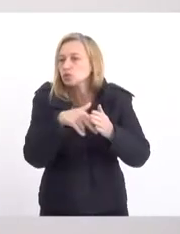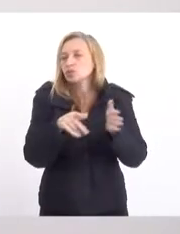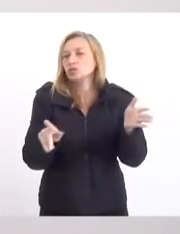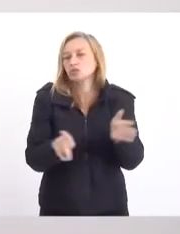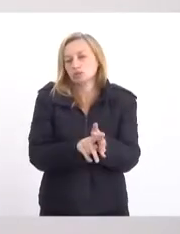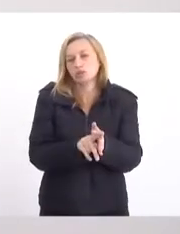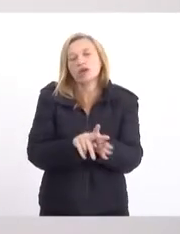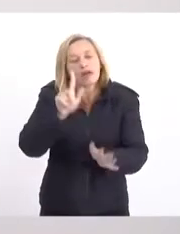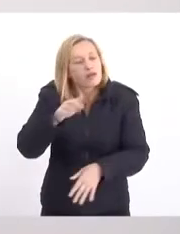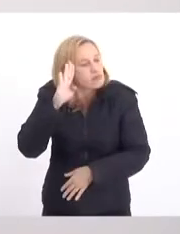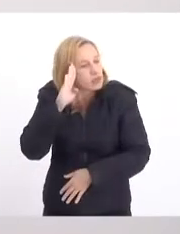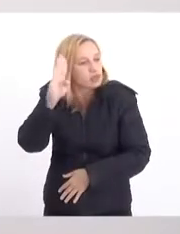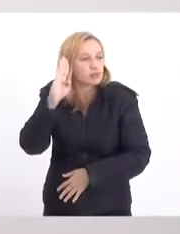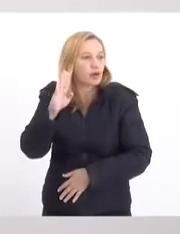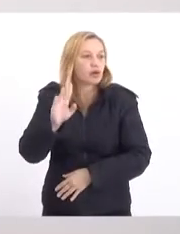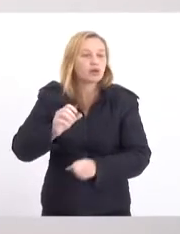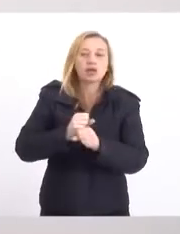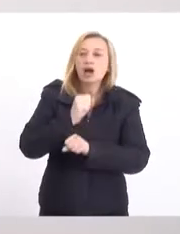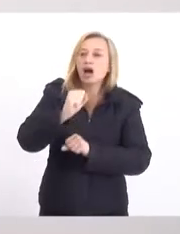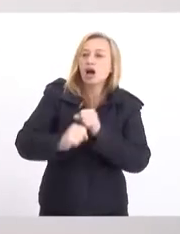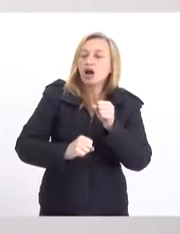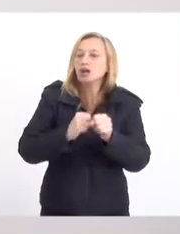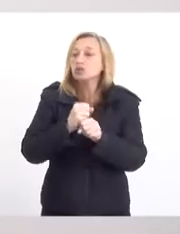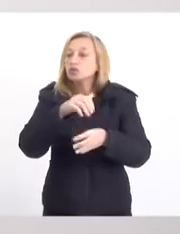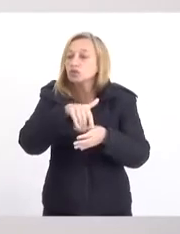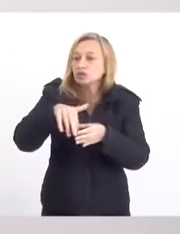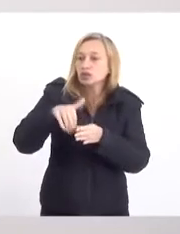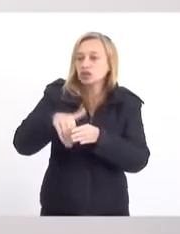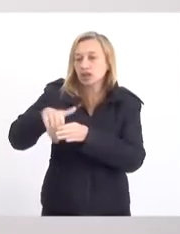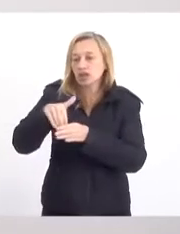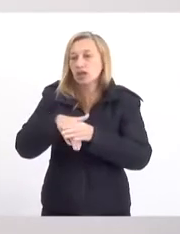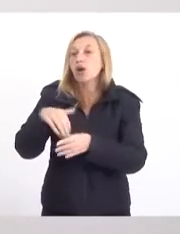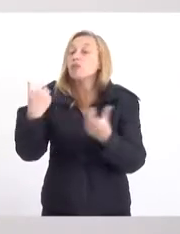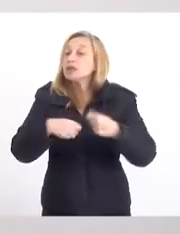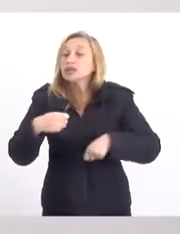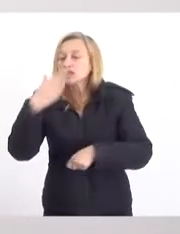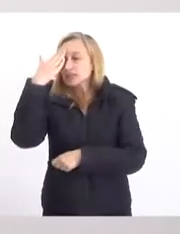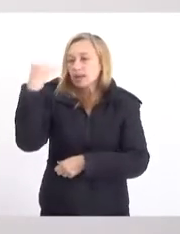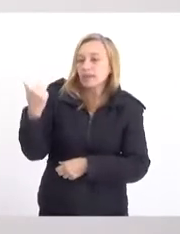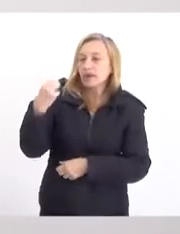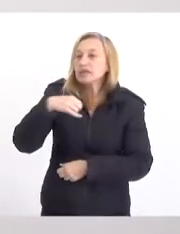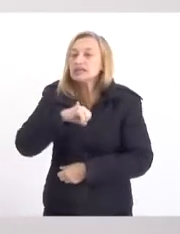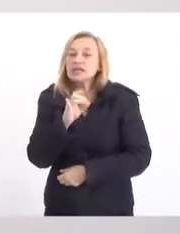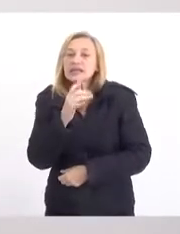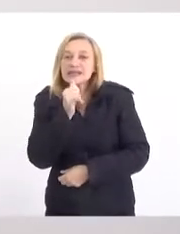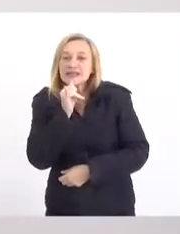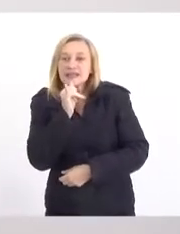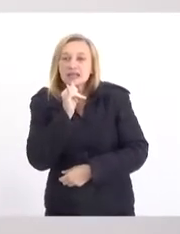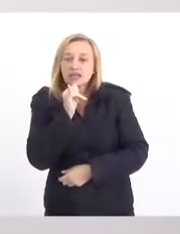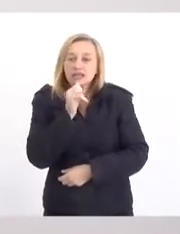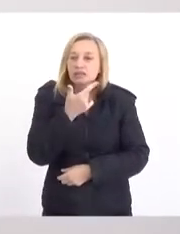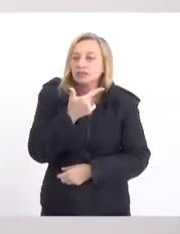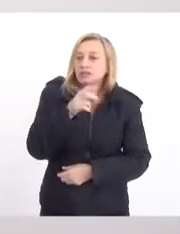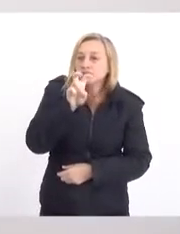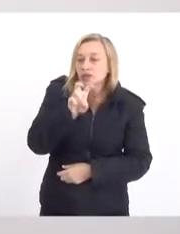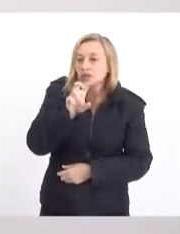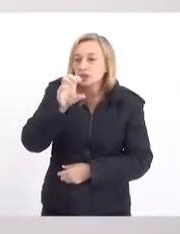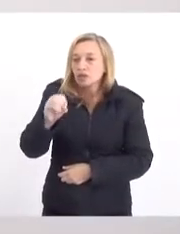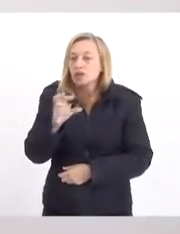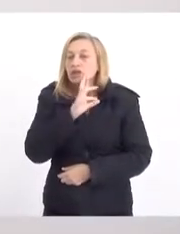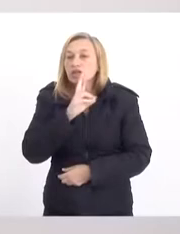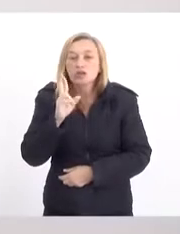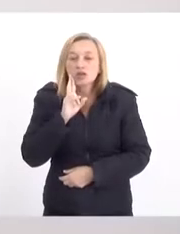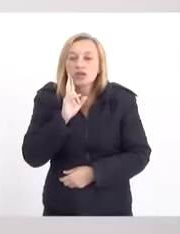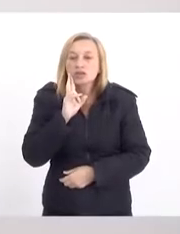né? Isso é essencial. Ano de eleição, a gente precisa saber se, por exemplo, os 50 restaurantes